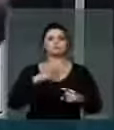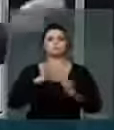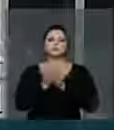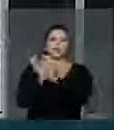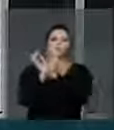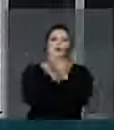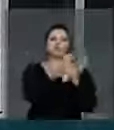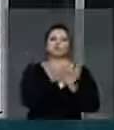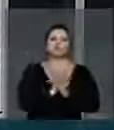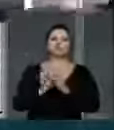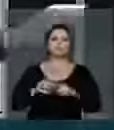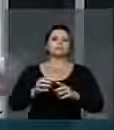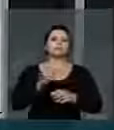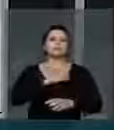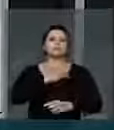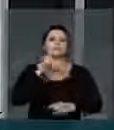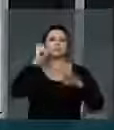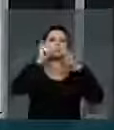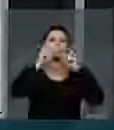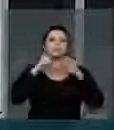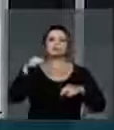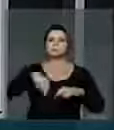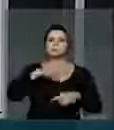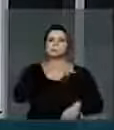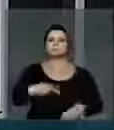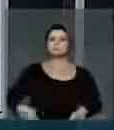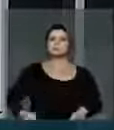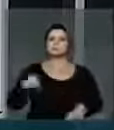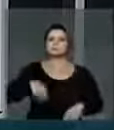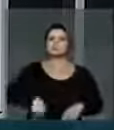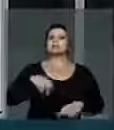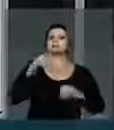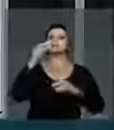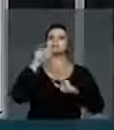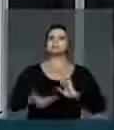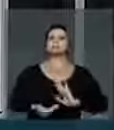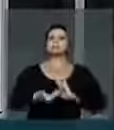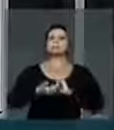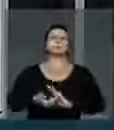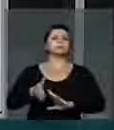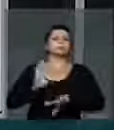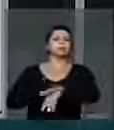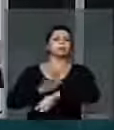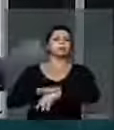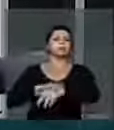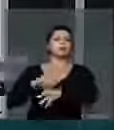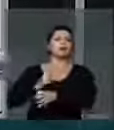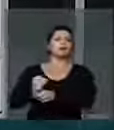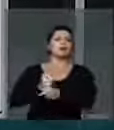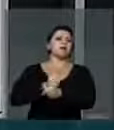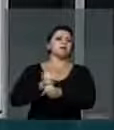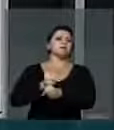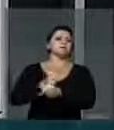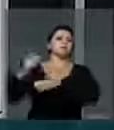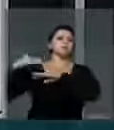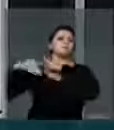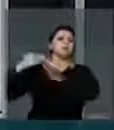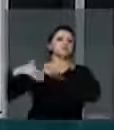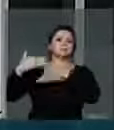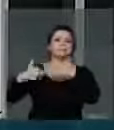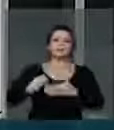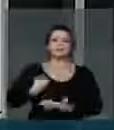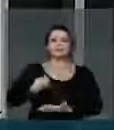os tipos de administração da casa, com todos os tipos de tempos políticos, épocas